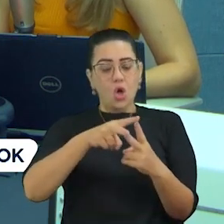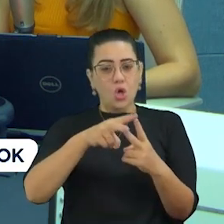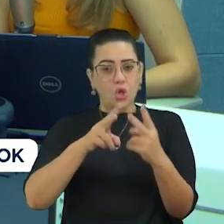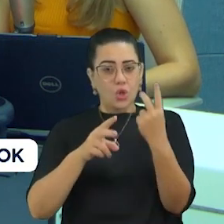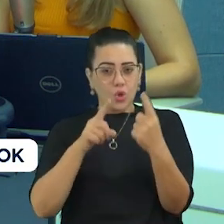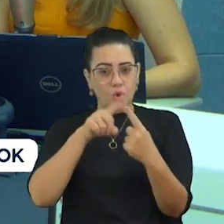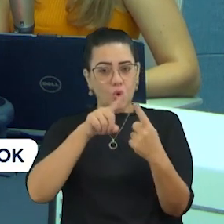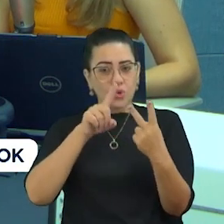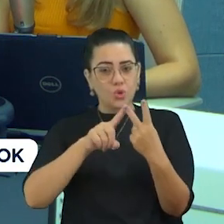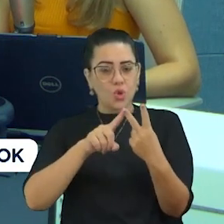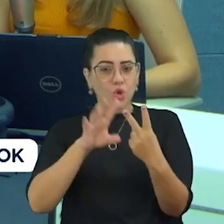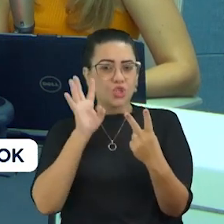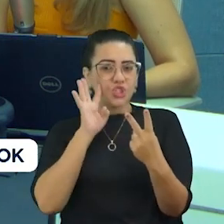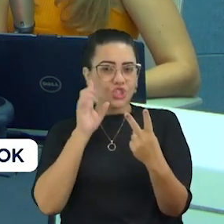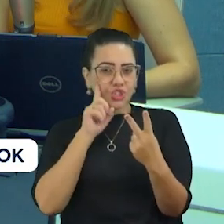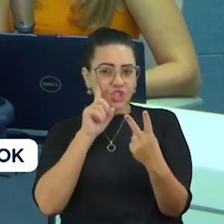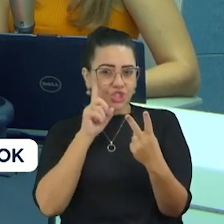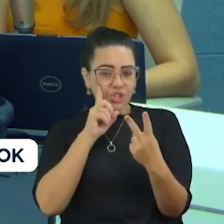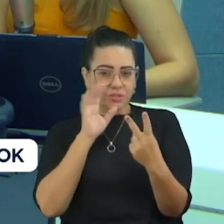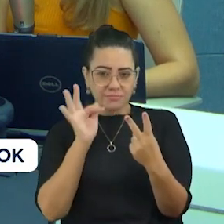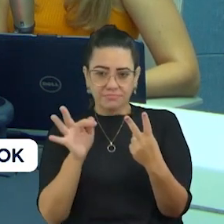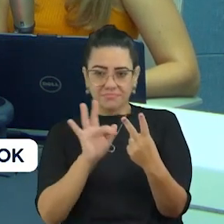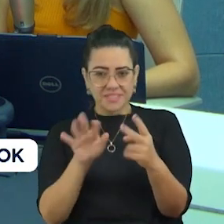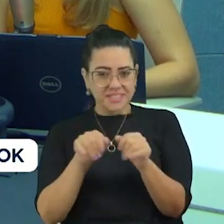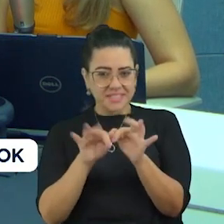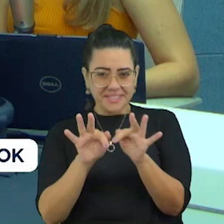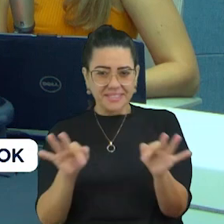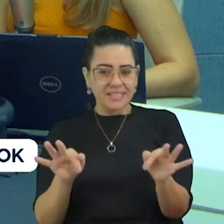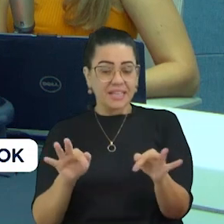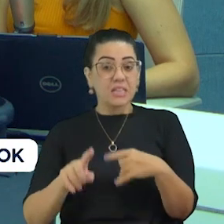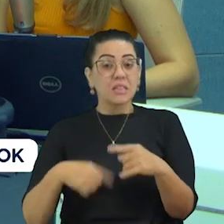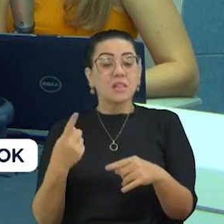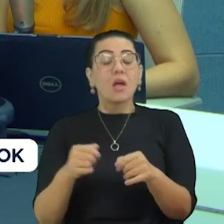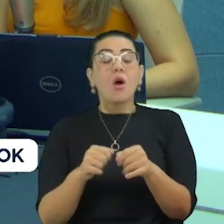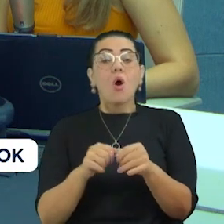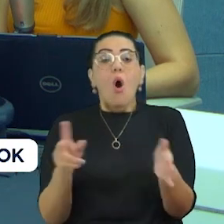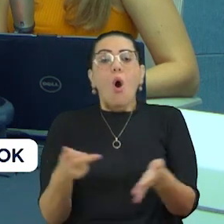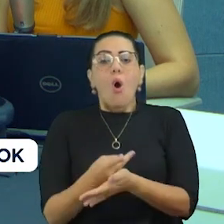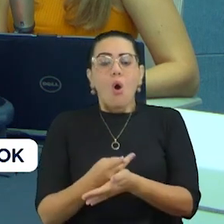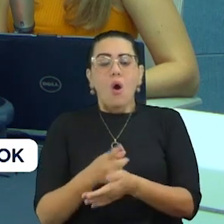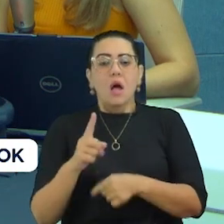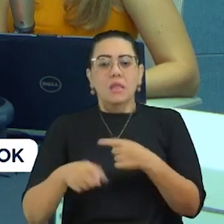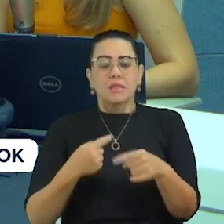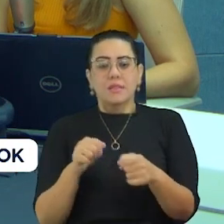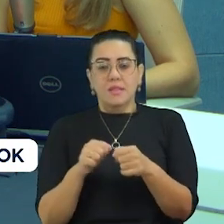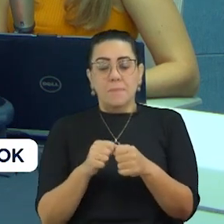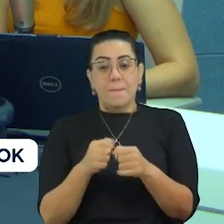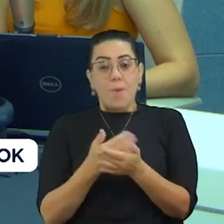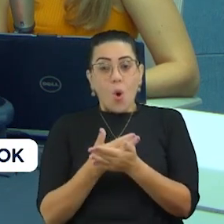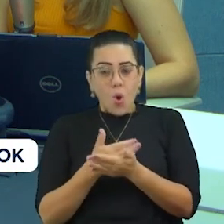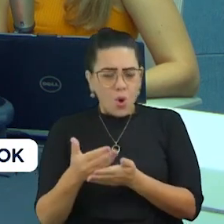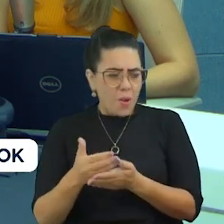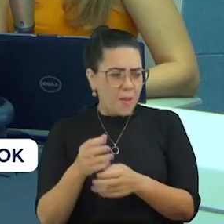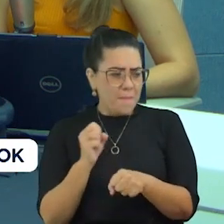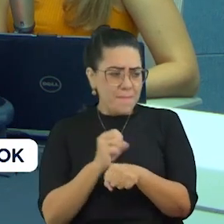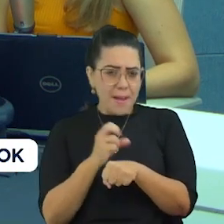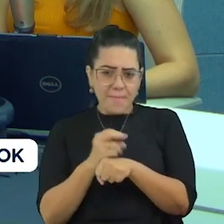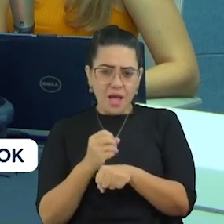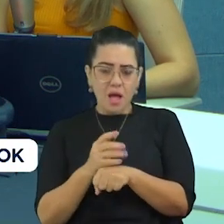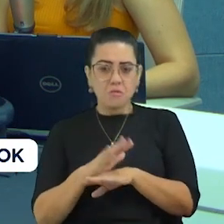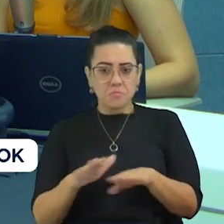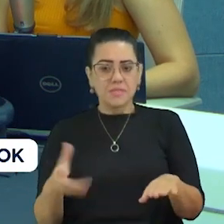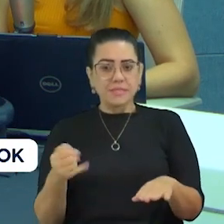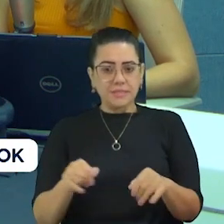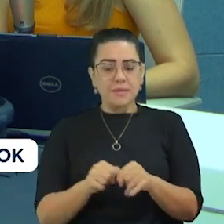o antibiótico que o médico receitou. O que que acontece? As primeiras cepas de bactéria eu realmente elimino,